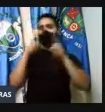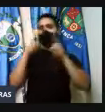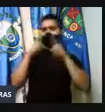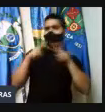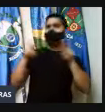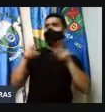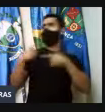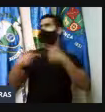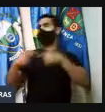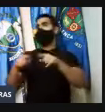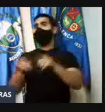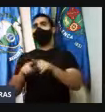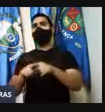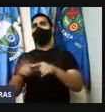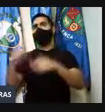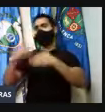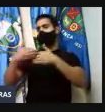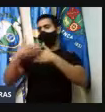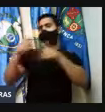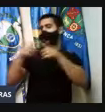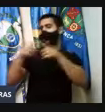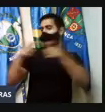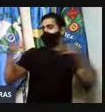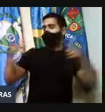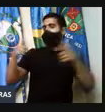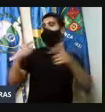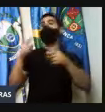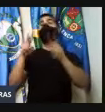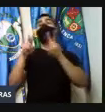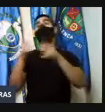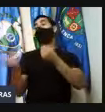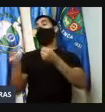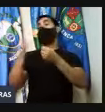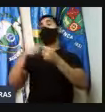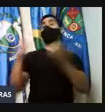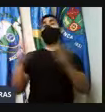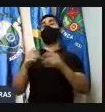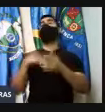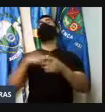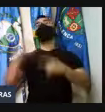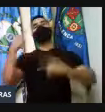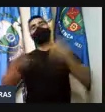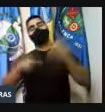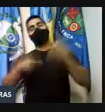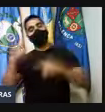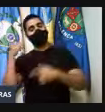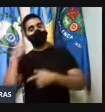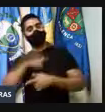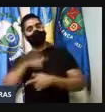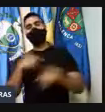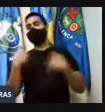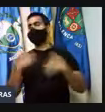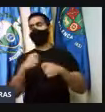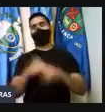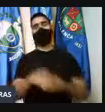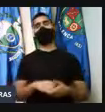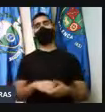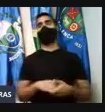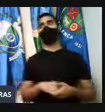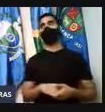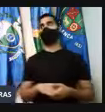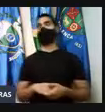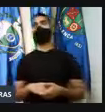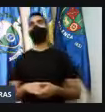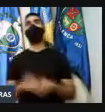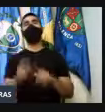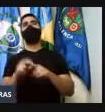visão um pouco mais ampliada, essa questão está voltando para cá para ser discutida desnecessariamente. Então, eu peço